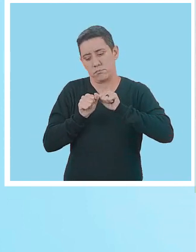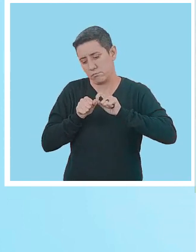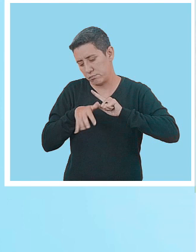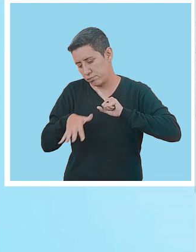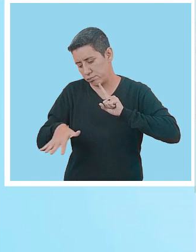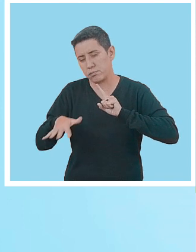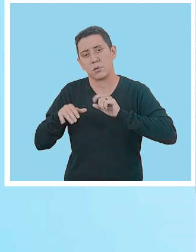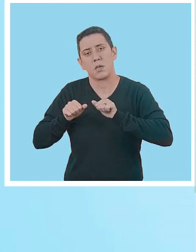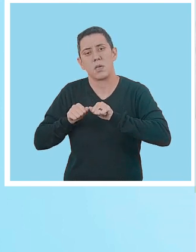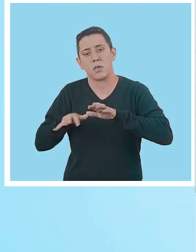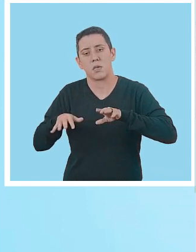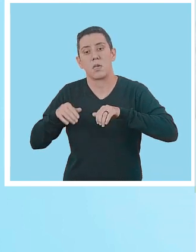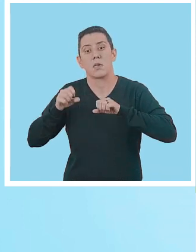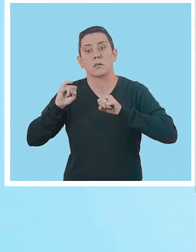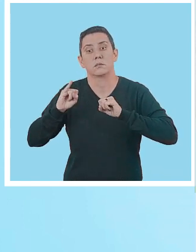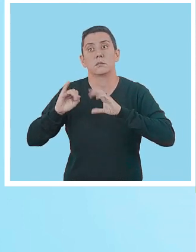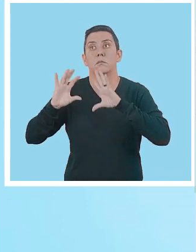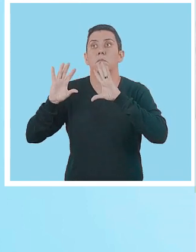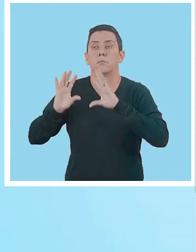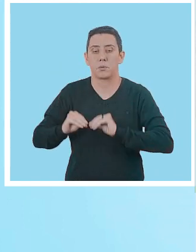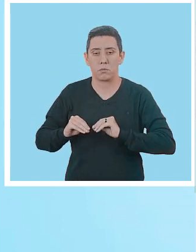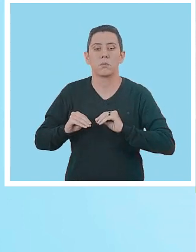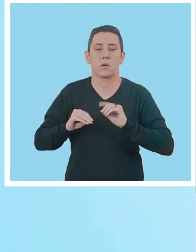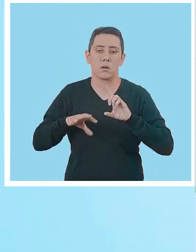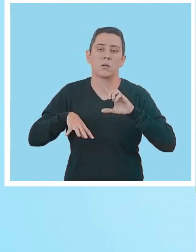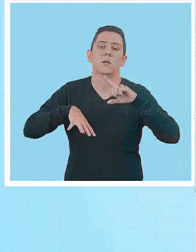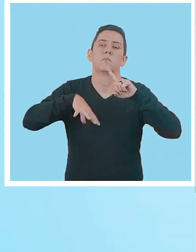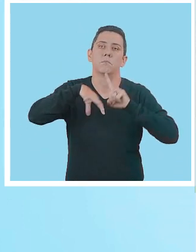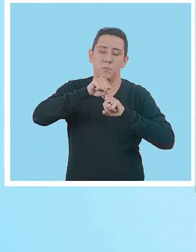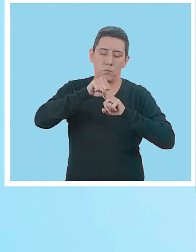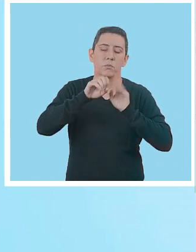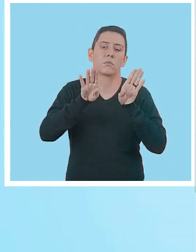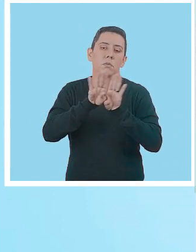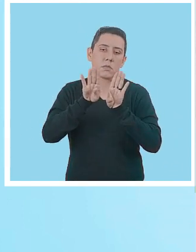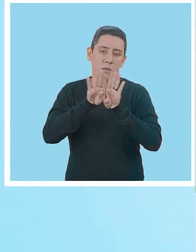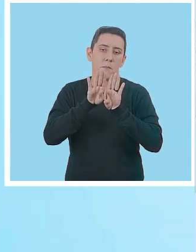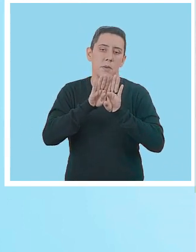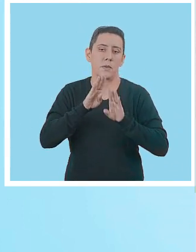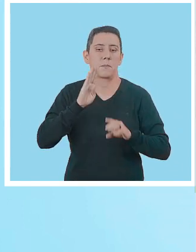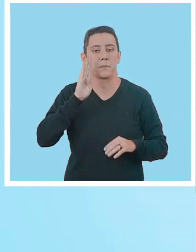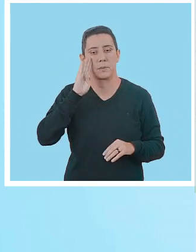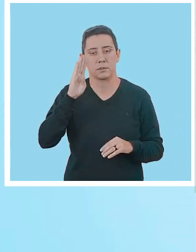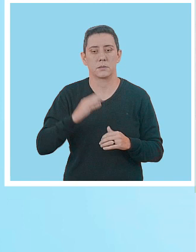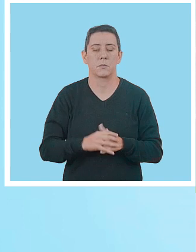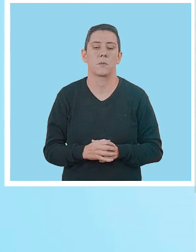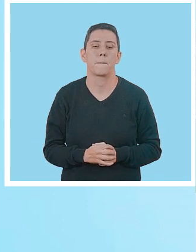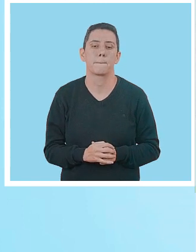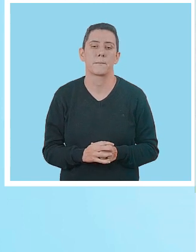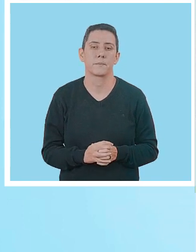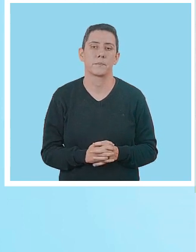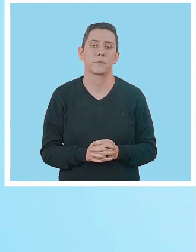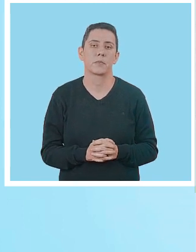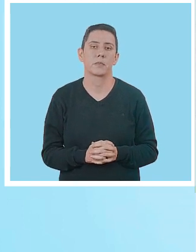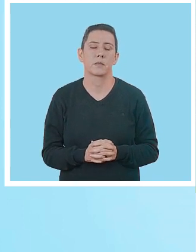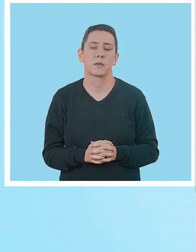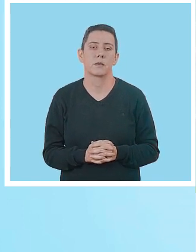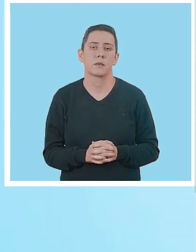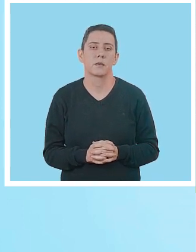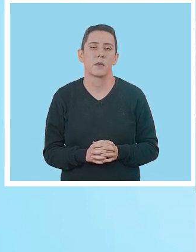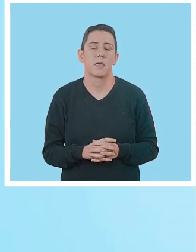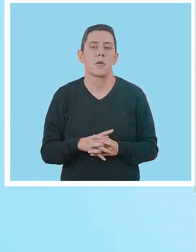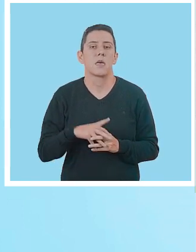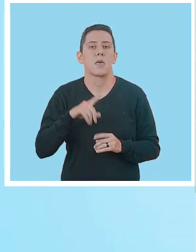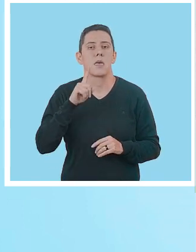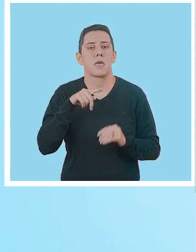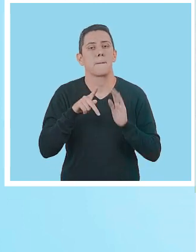aí toda vez que a rede cair o inversor também se desliga por conta desse antilhamento que é uma também